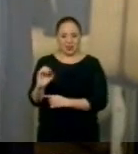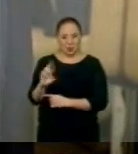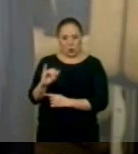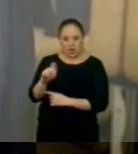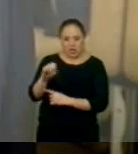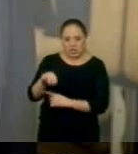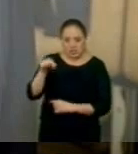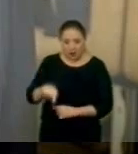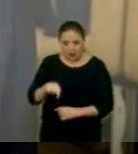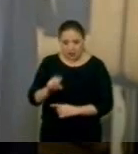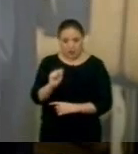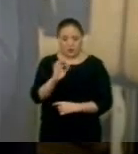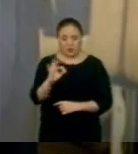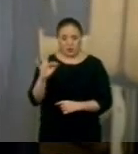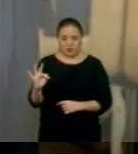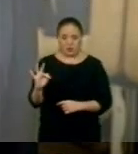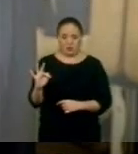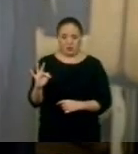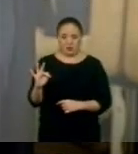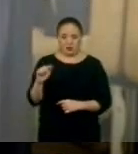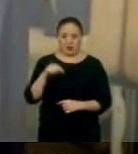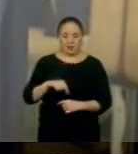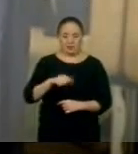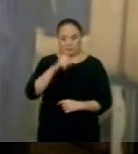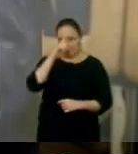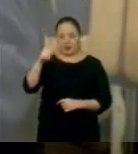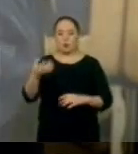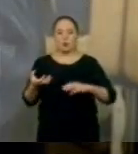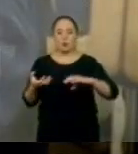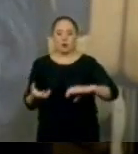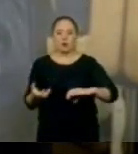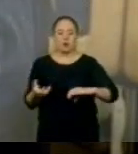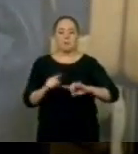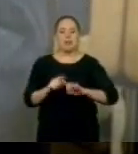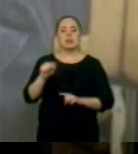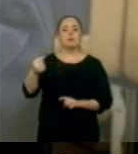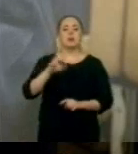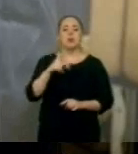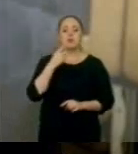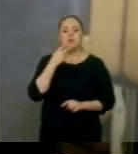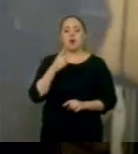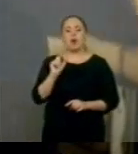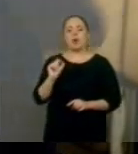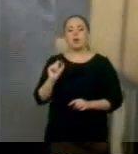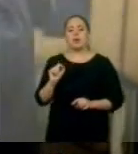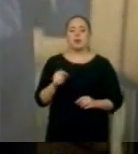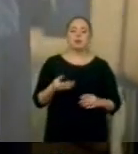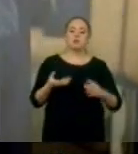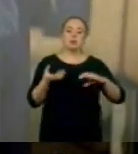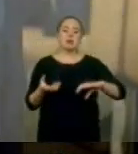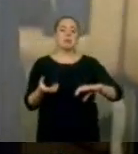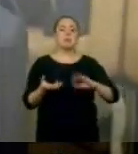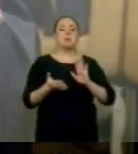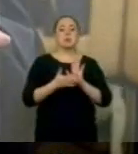do Poder Judiciário, ao Congresso Nacional, para que não se diga depois que o Parlamento é que